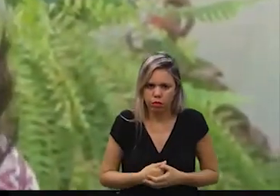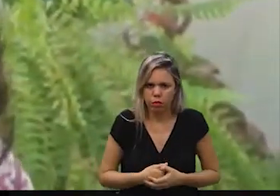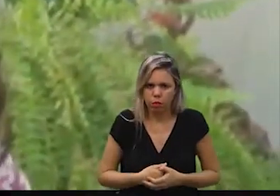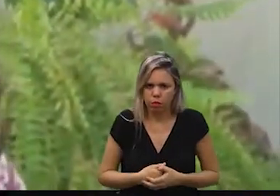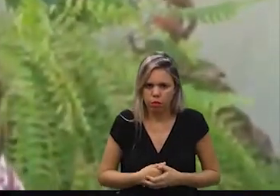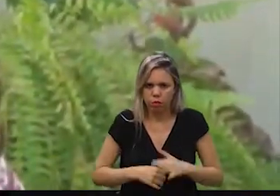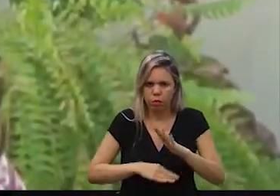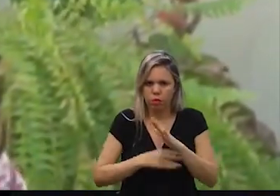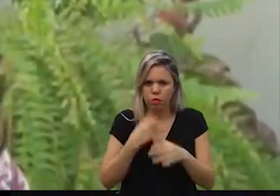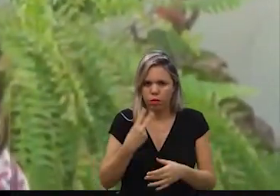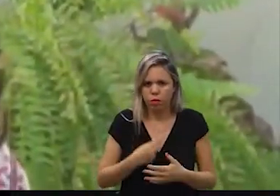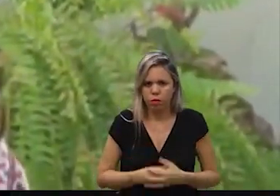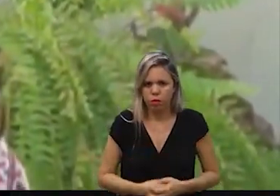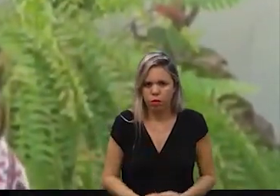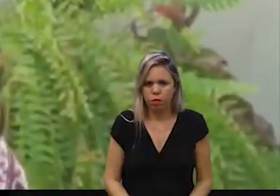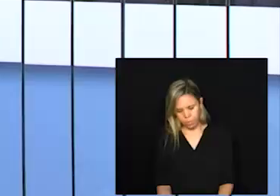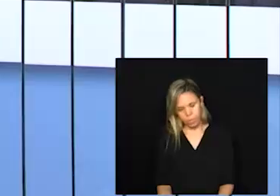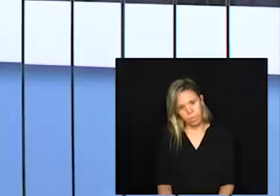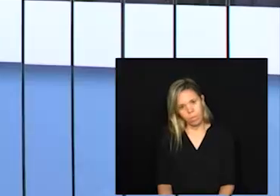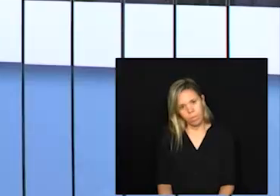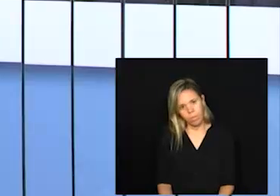possível na Câmara de Vereadores.